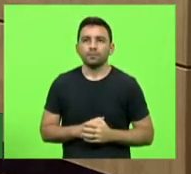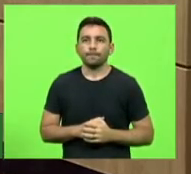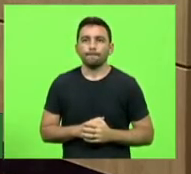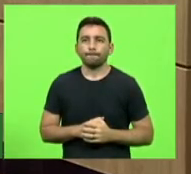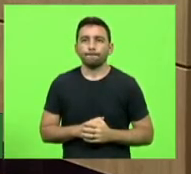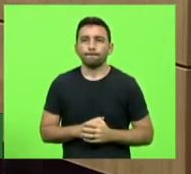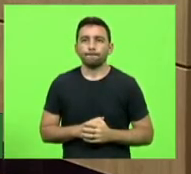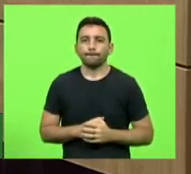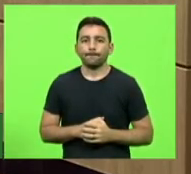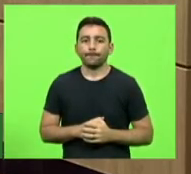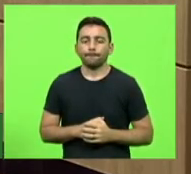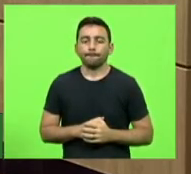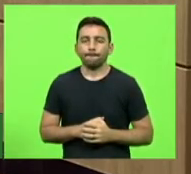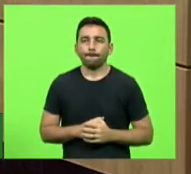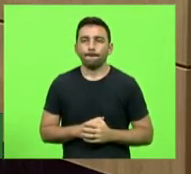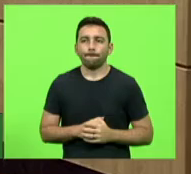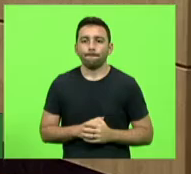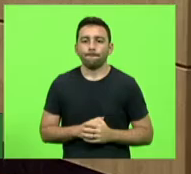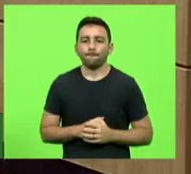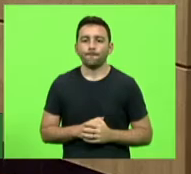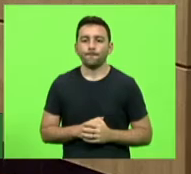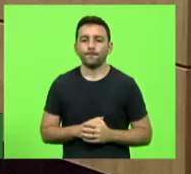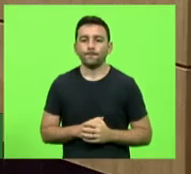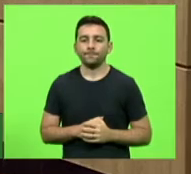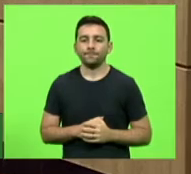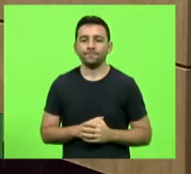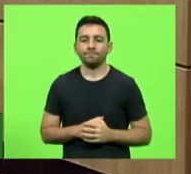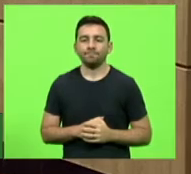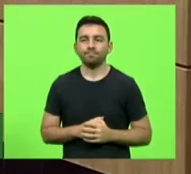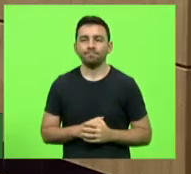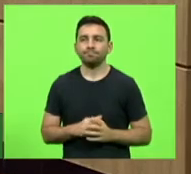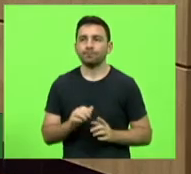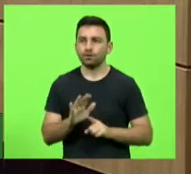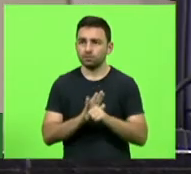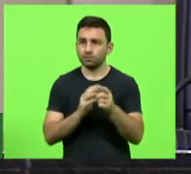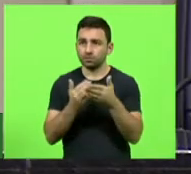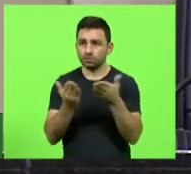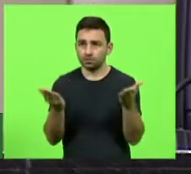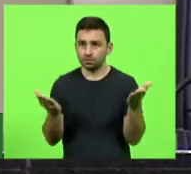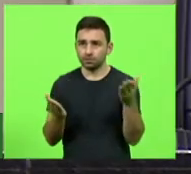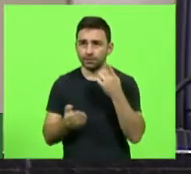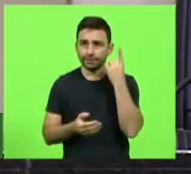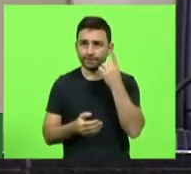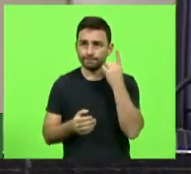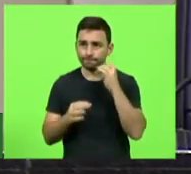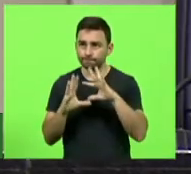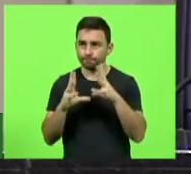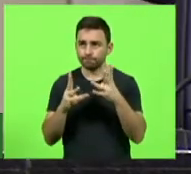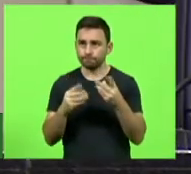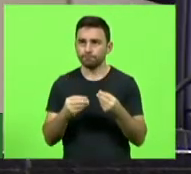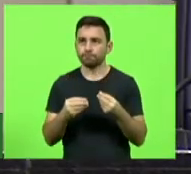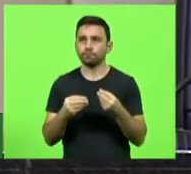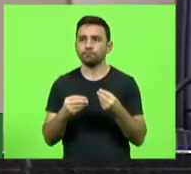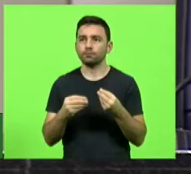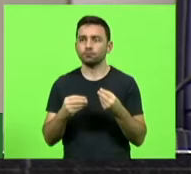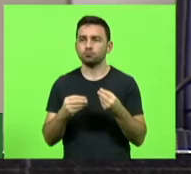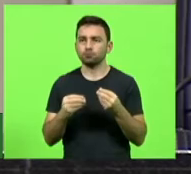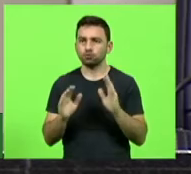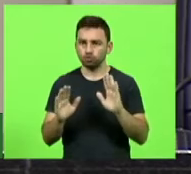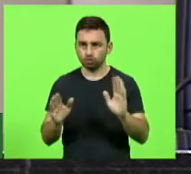Bancada do MDB encaminha, voto 1. Consulto, senhores e senhoras deputados, se todos exerceram seu direito de